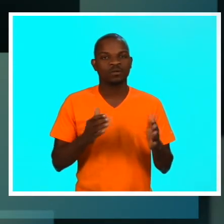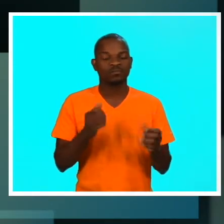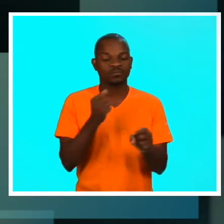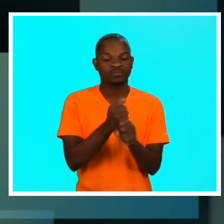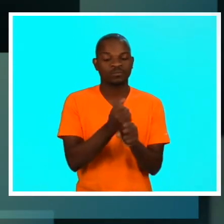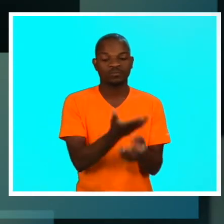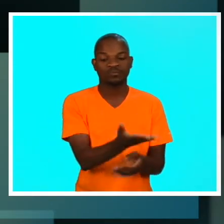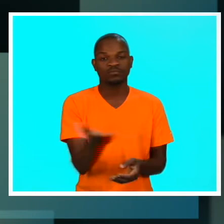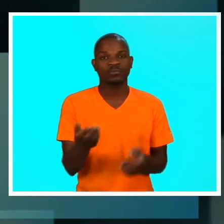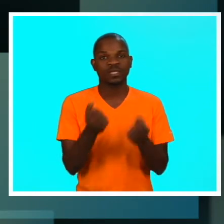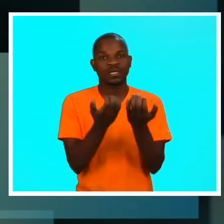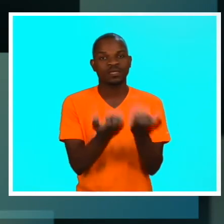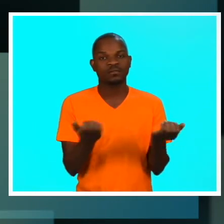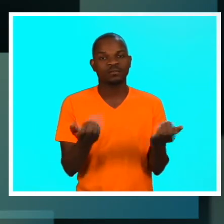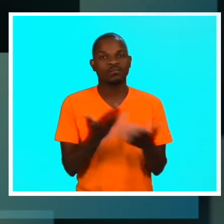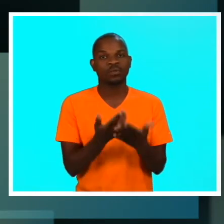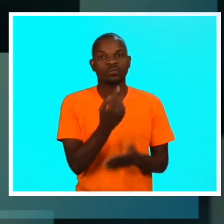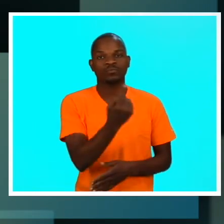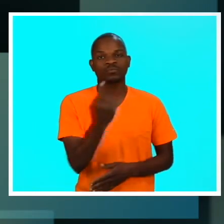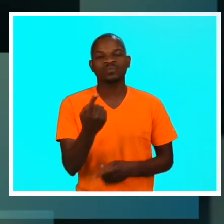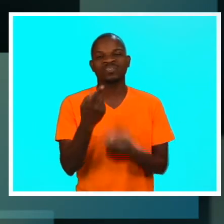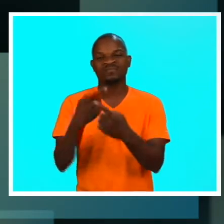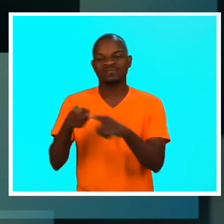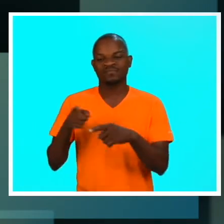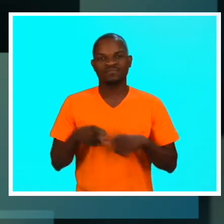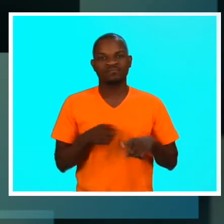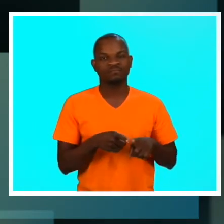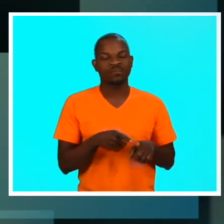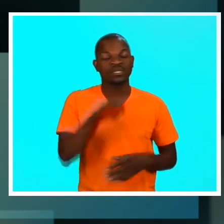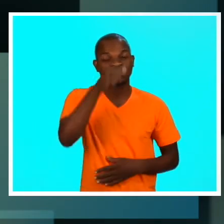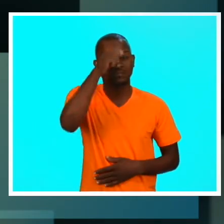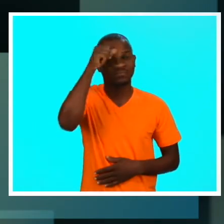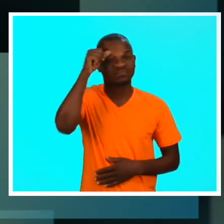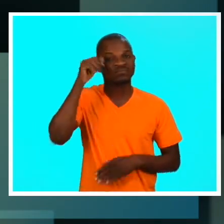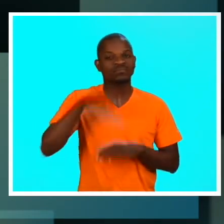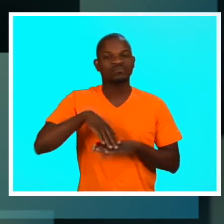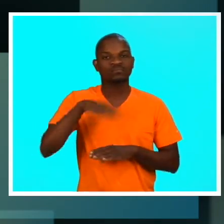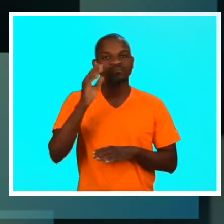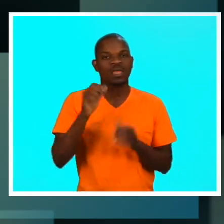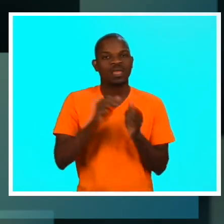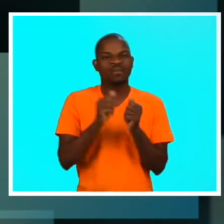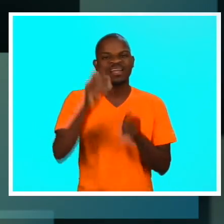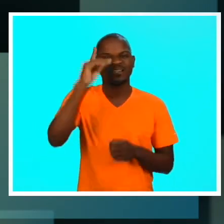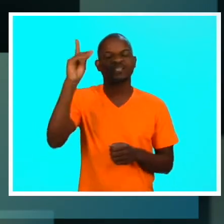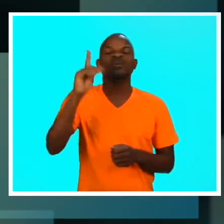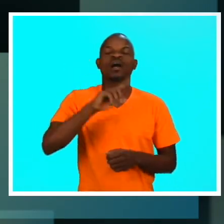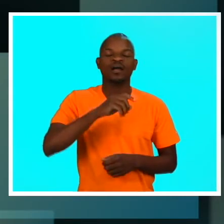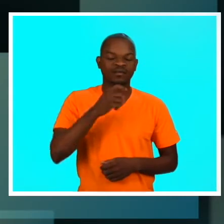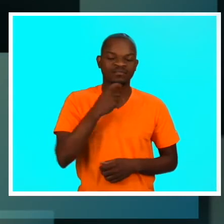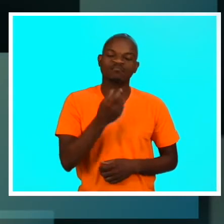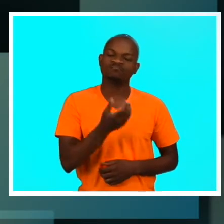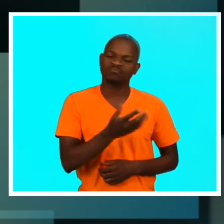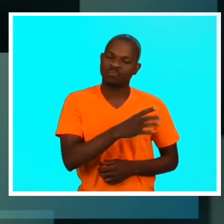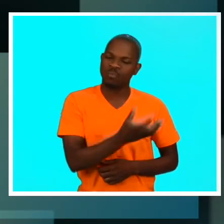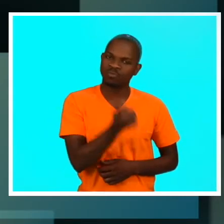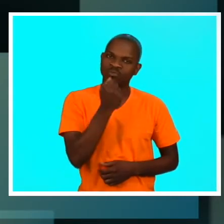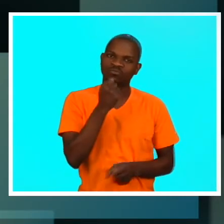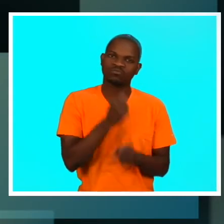lidar com a criança. Porque cada criança tem a sua maneira de ser. Por isso é muito difícil. Mas, graças a Deus,